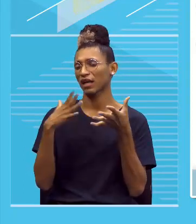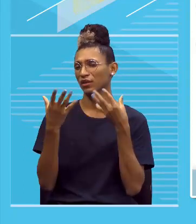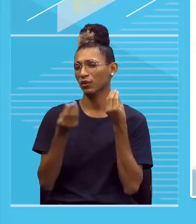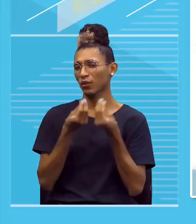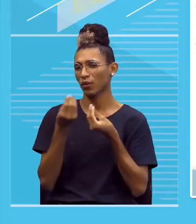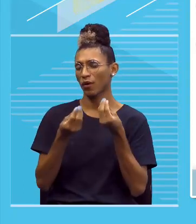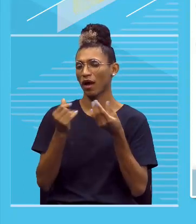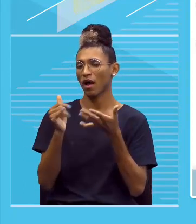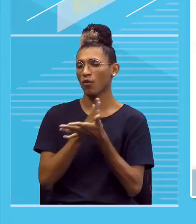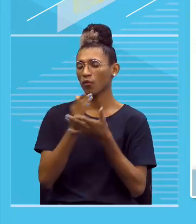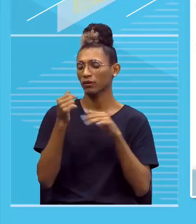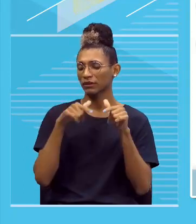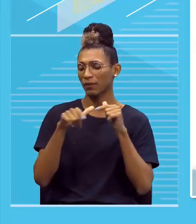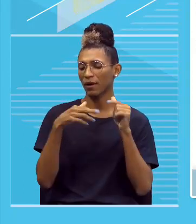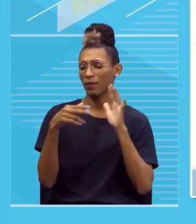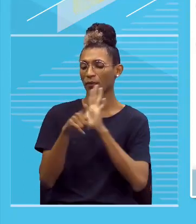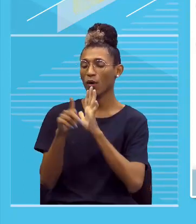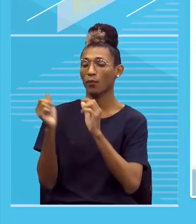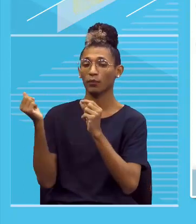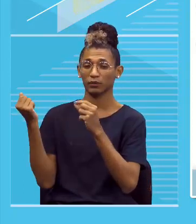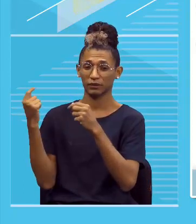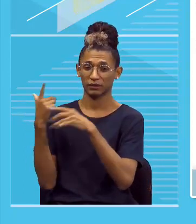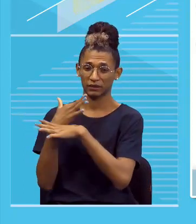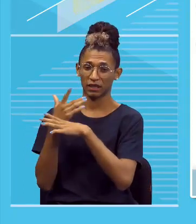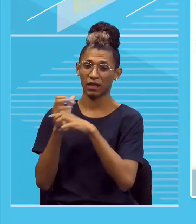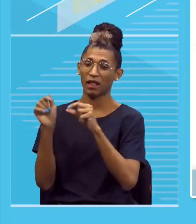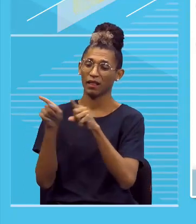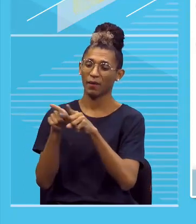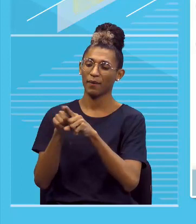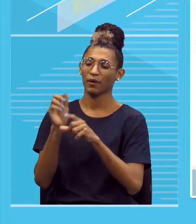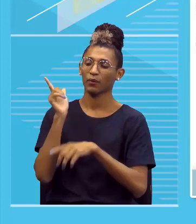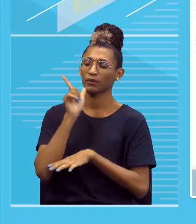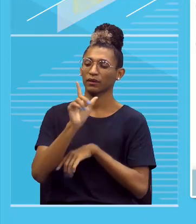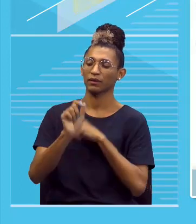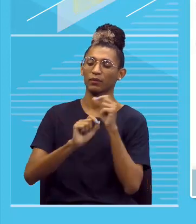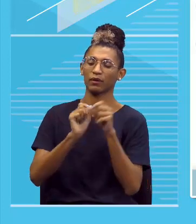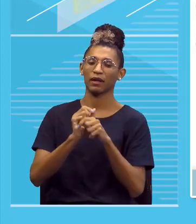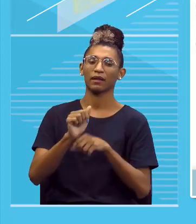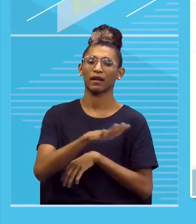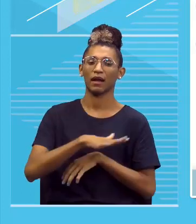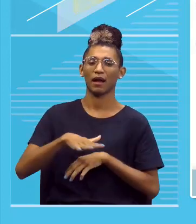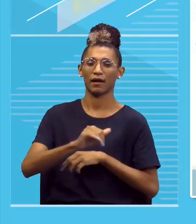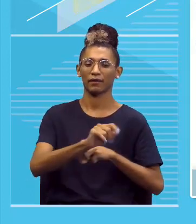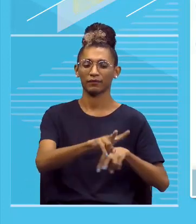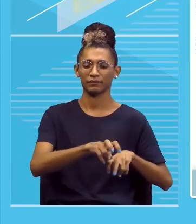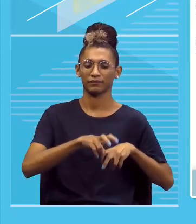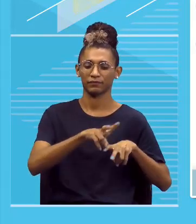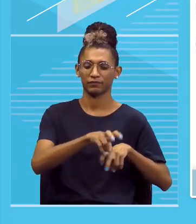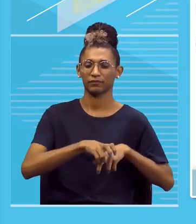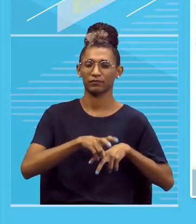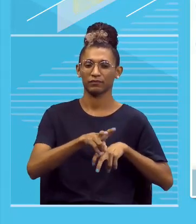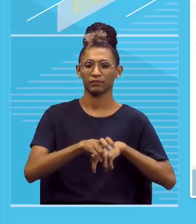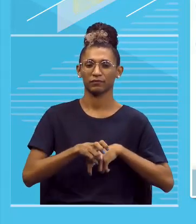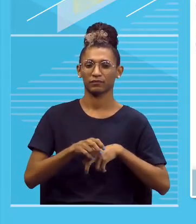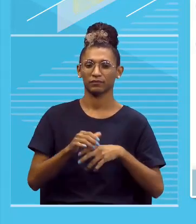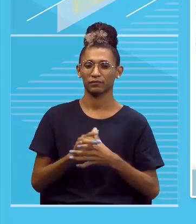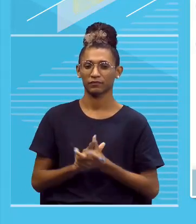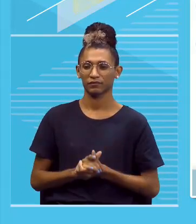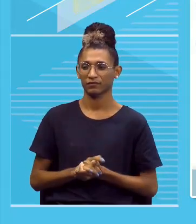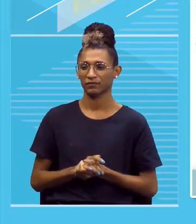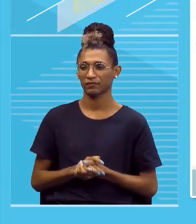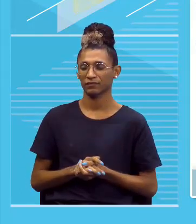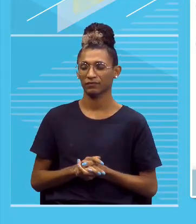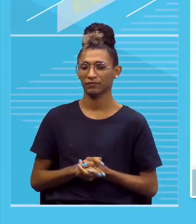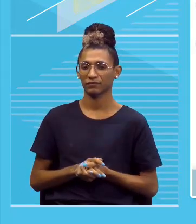que eram típicas da cidade também ganharam o campo Cauã sabe que